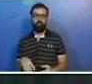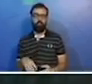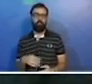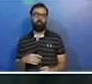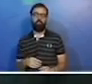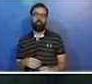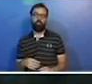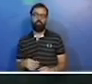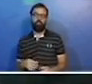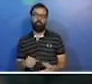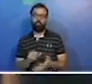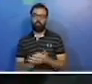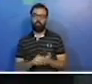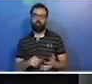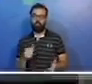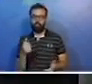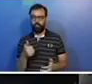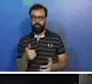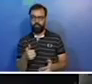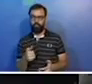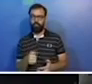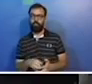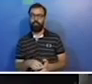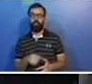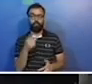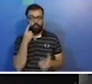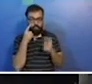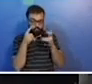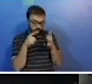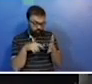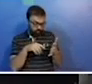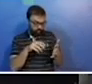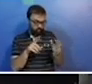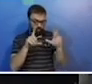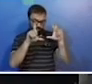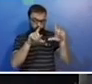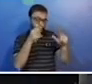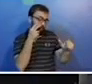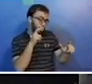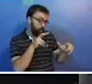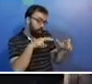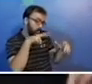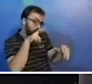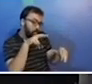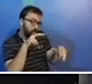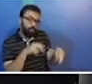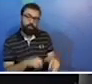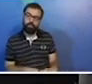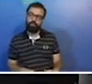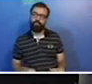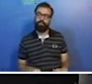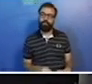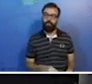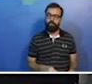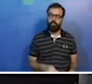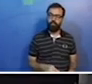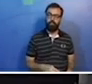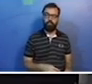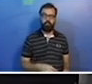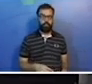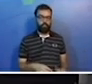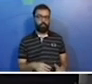1. Vocês vão analisar essa imagem que tem aqui, onde nós temos, olha lá,